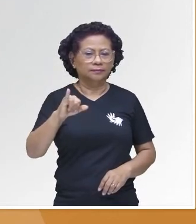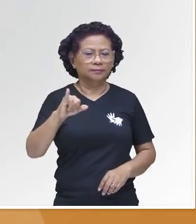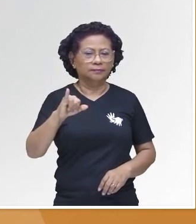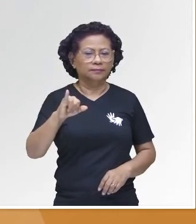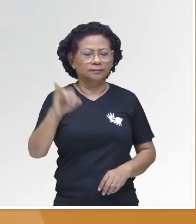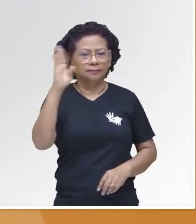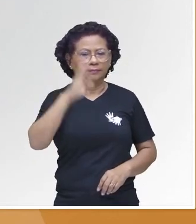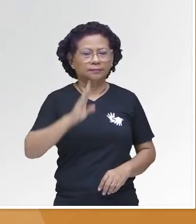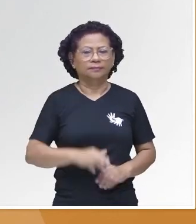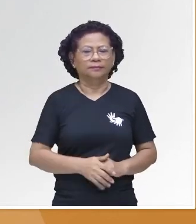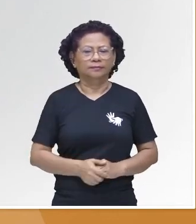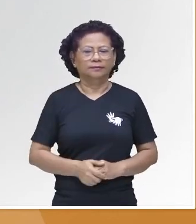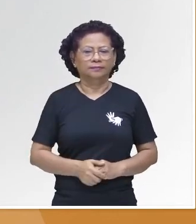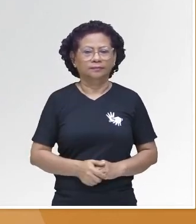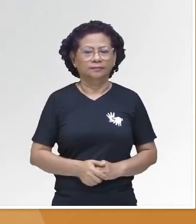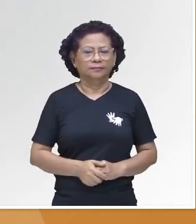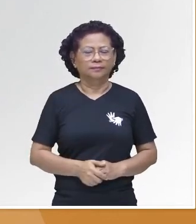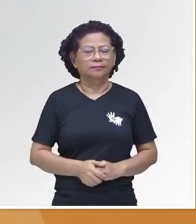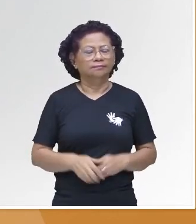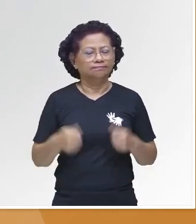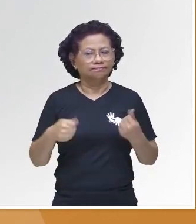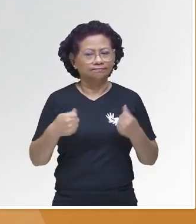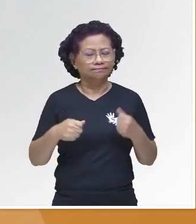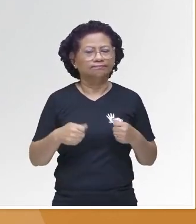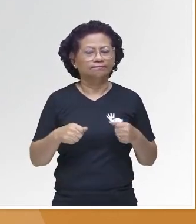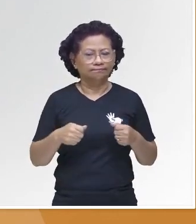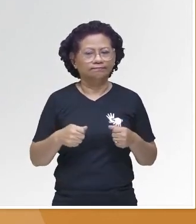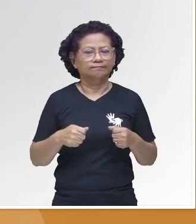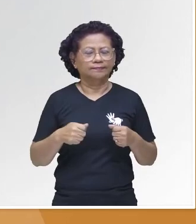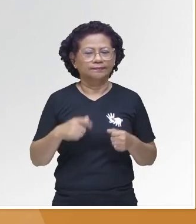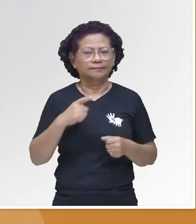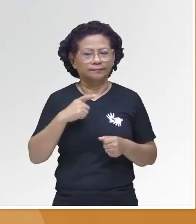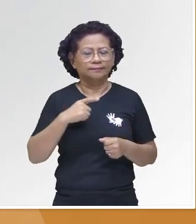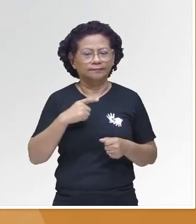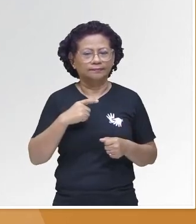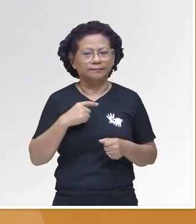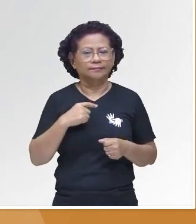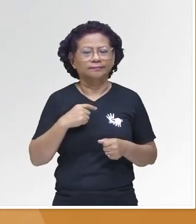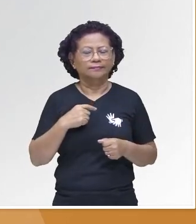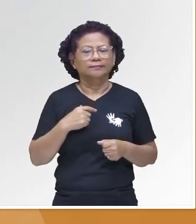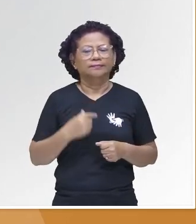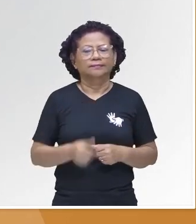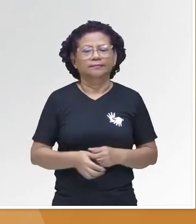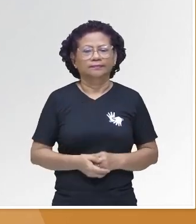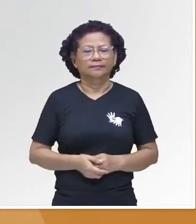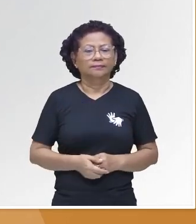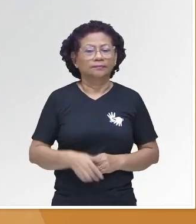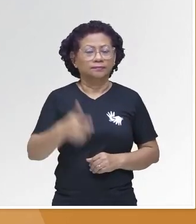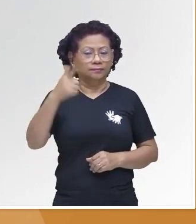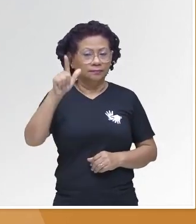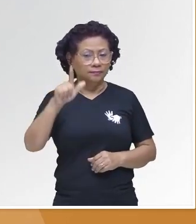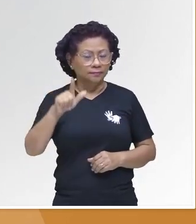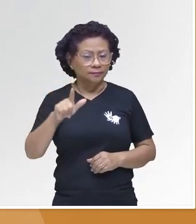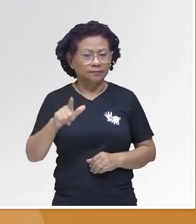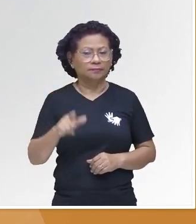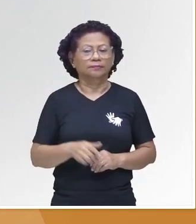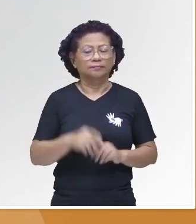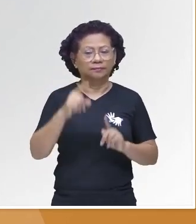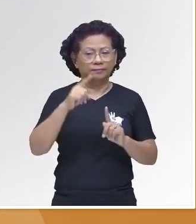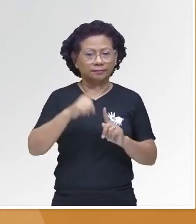consiga acontecer, tá? Outra fonte de energia renovável e limpa é a